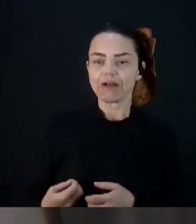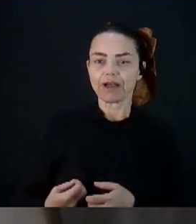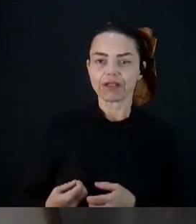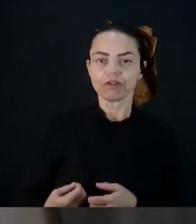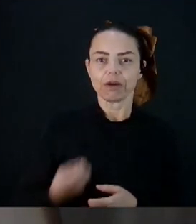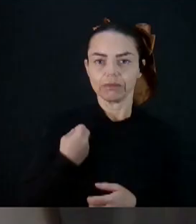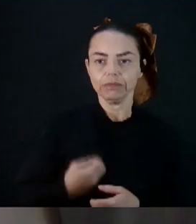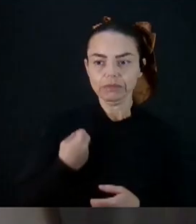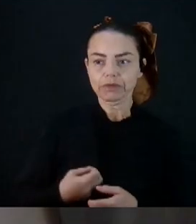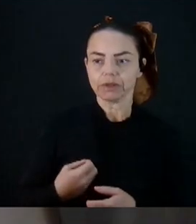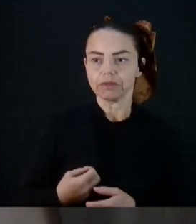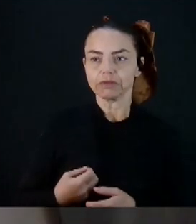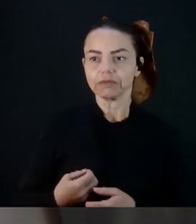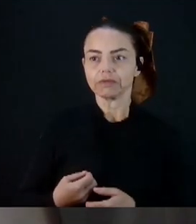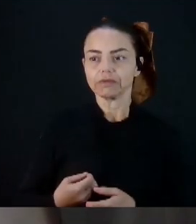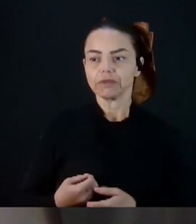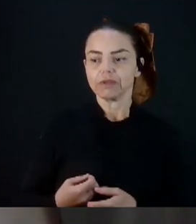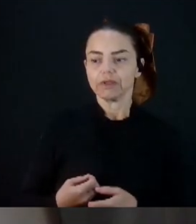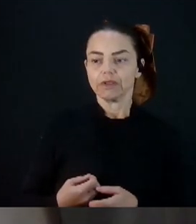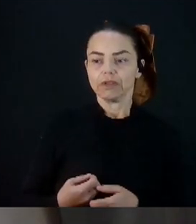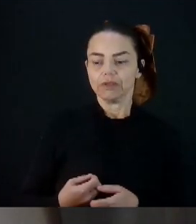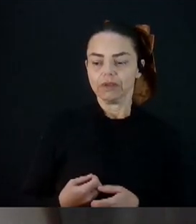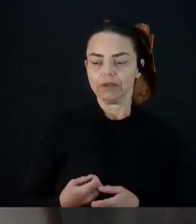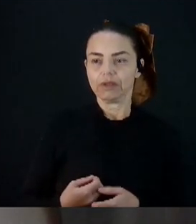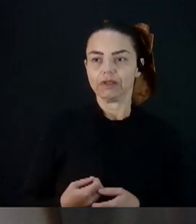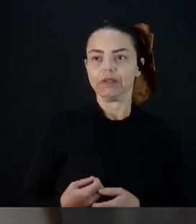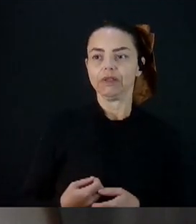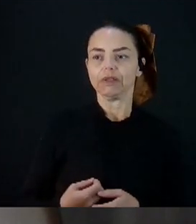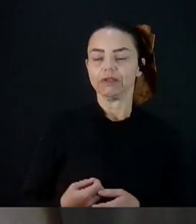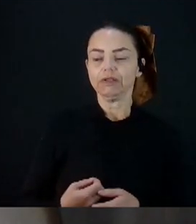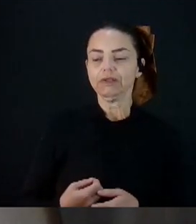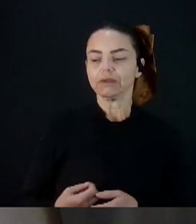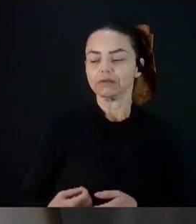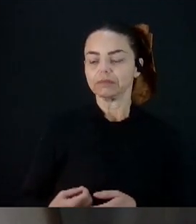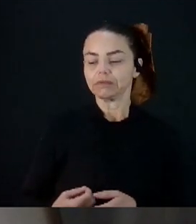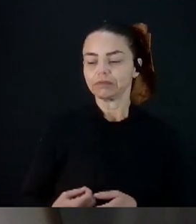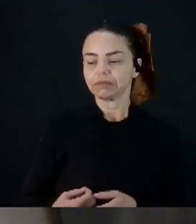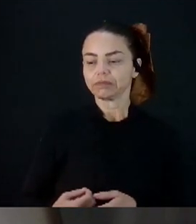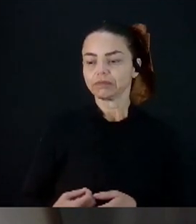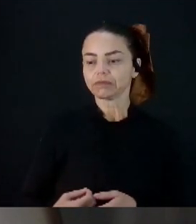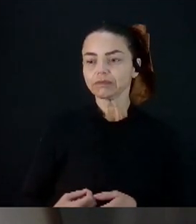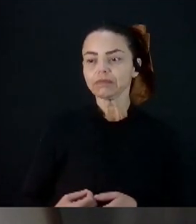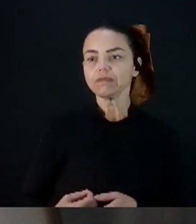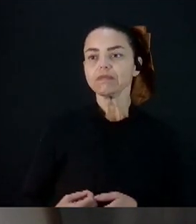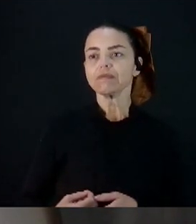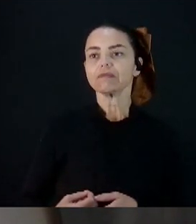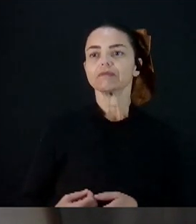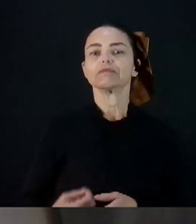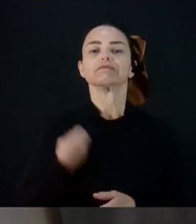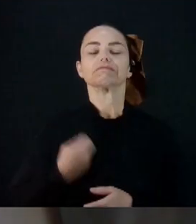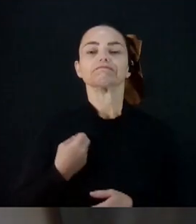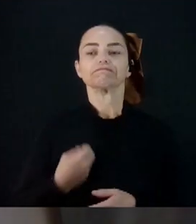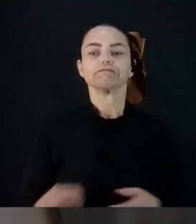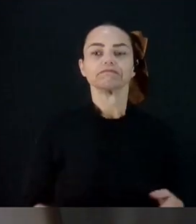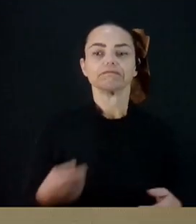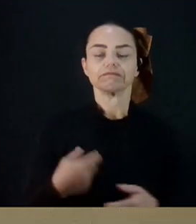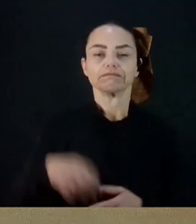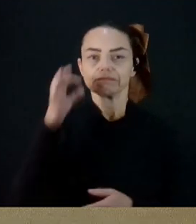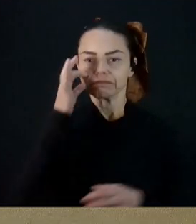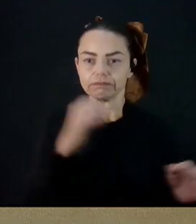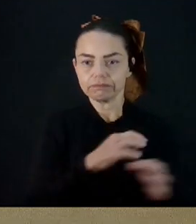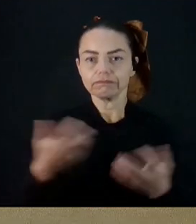como... o excesso de estímulo no cérebro dessa criança. É um ciclo vicioso, né? Eu assisto, eu